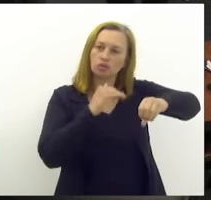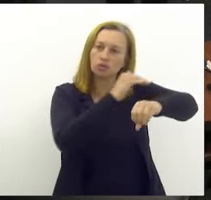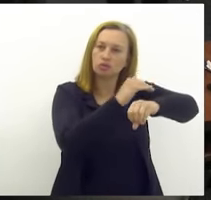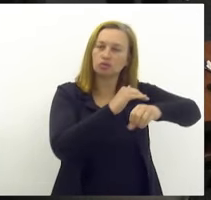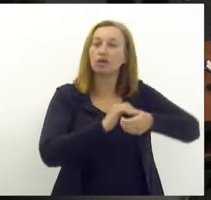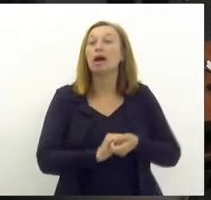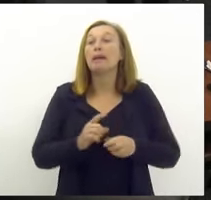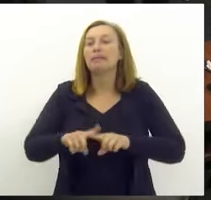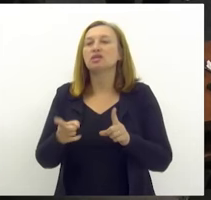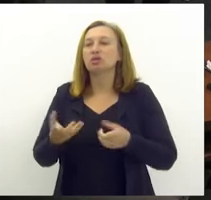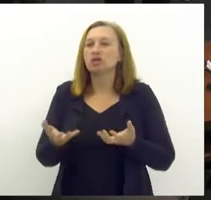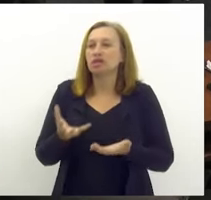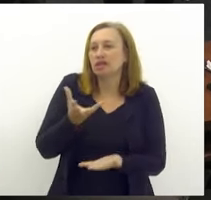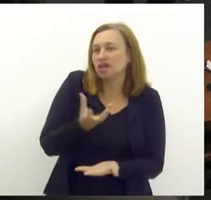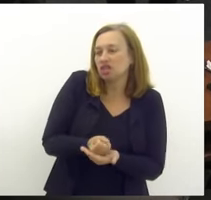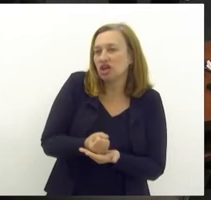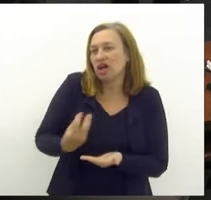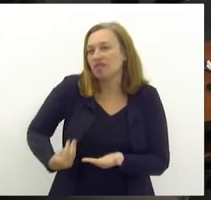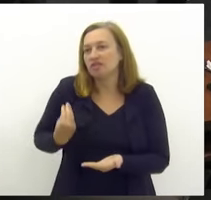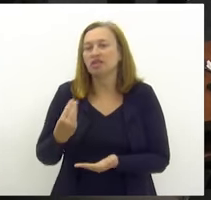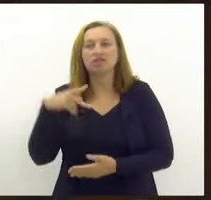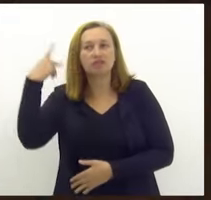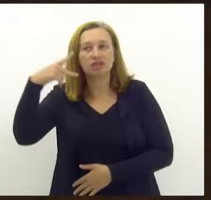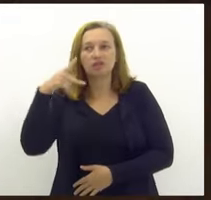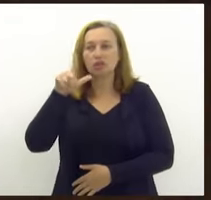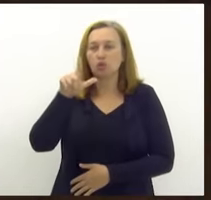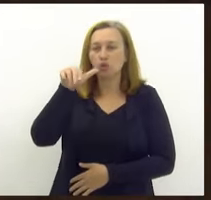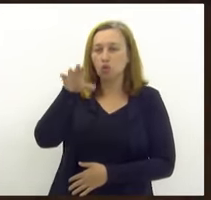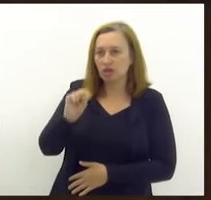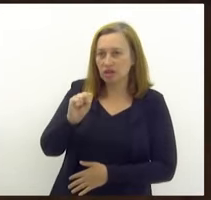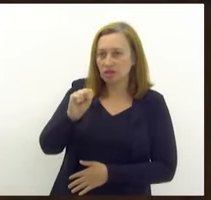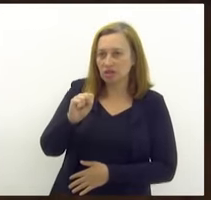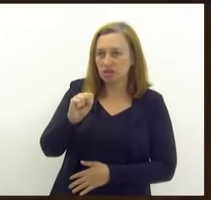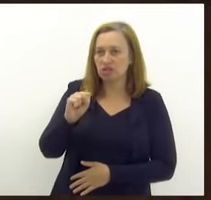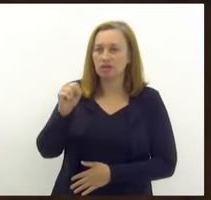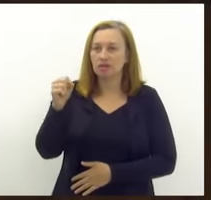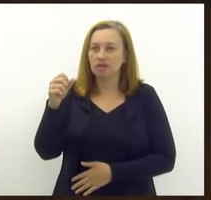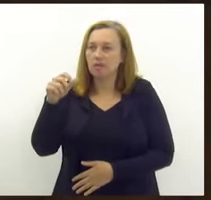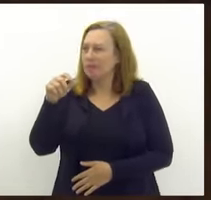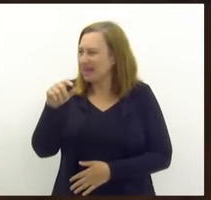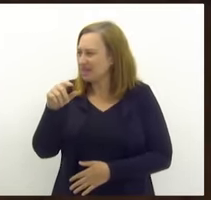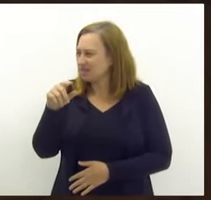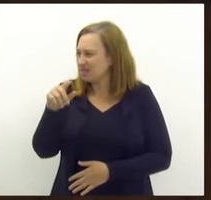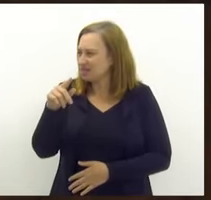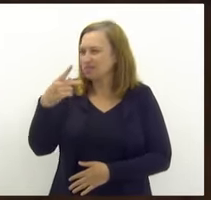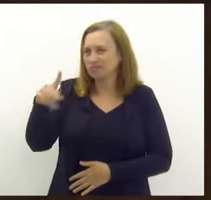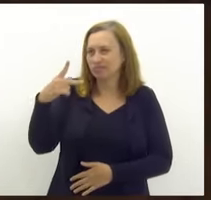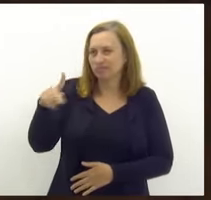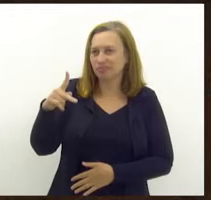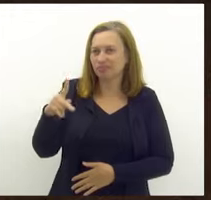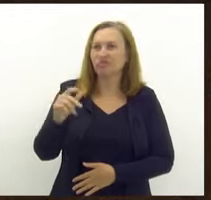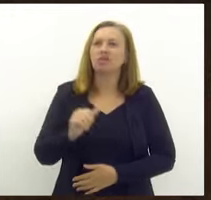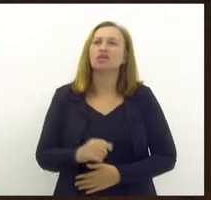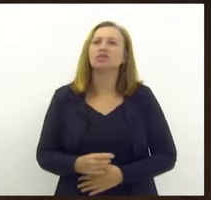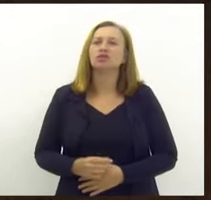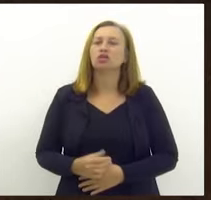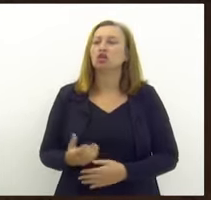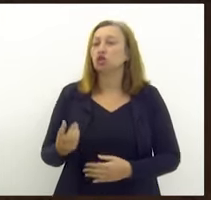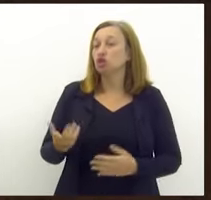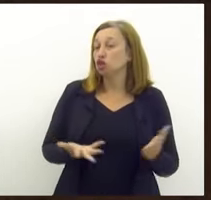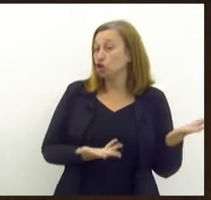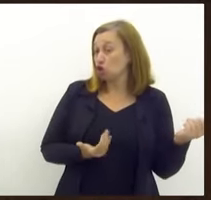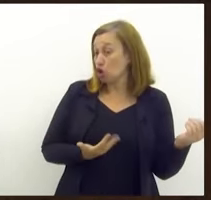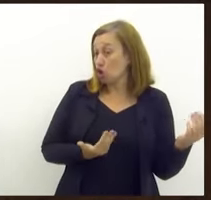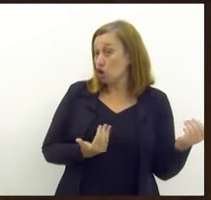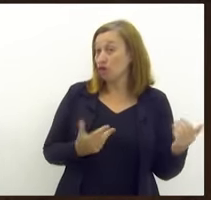registrar a presença dos vereadores Lucas Cordeiro de Parati Bia Bogo de Três Rios ambos vereadores jovens de